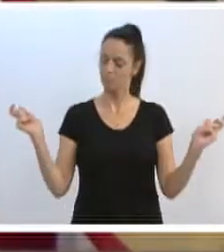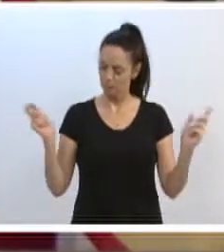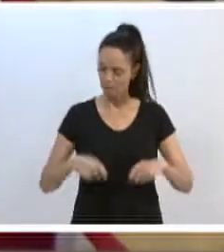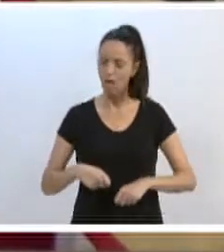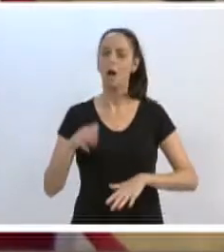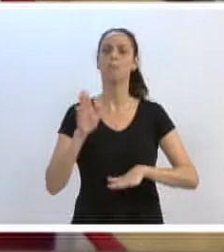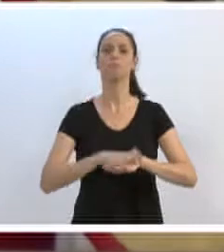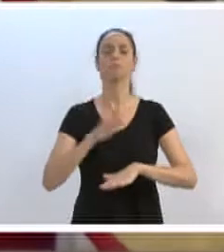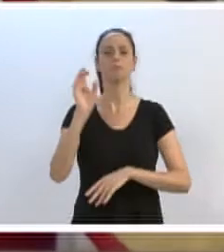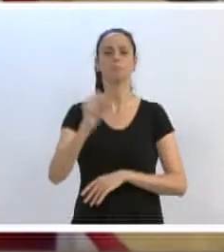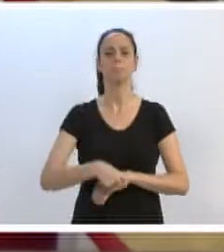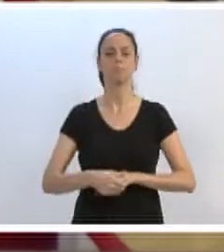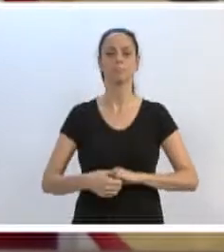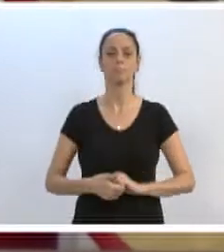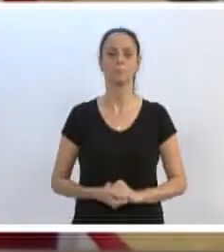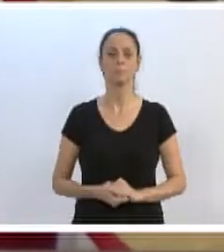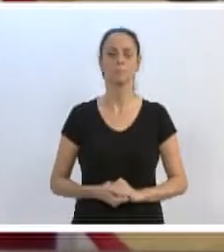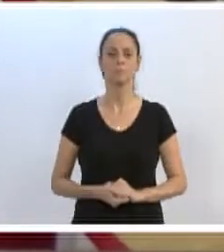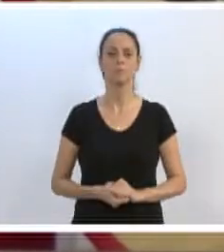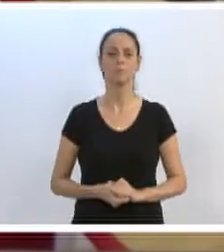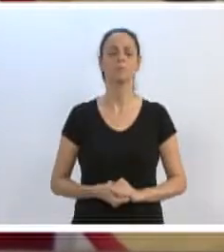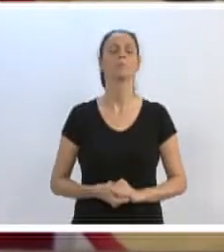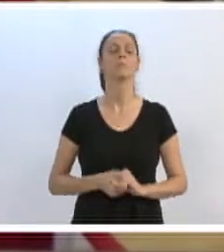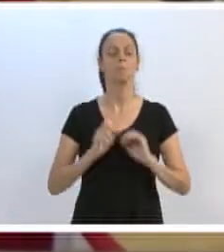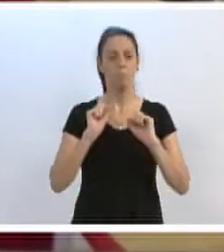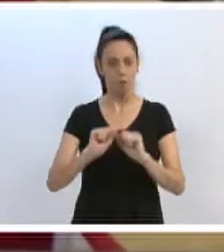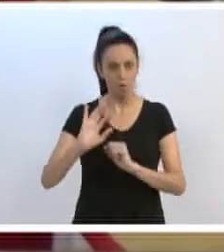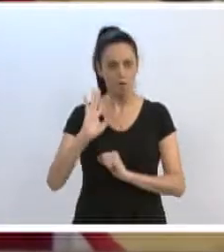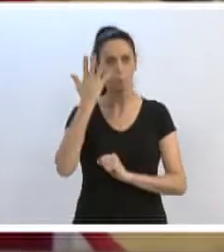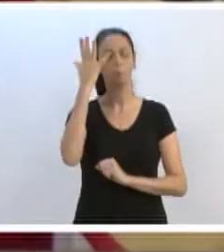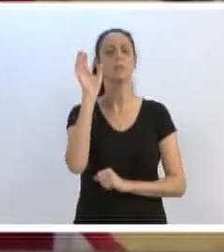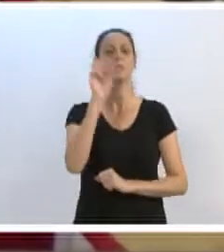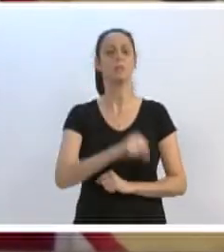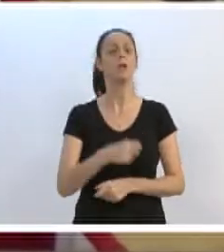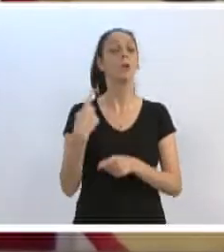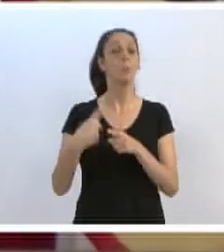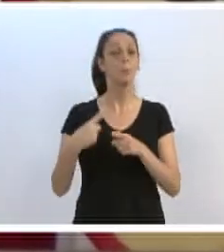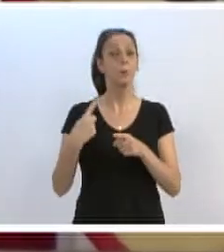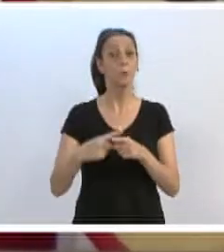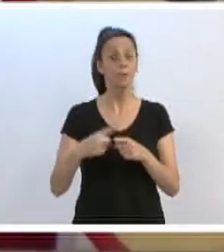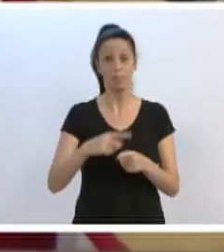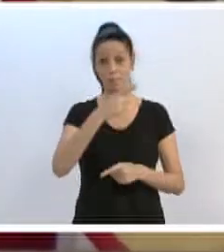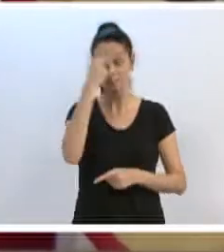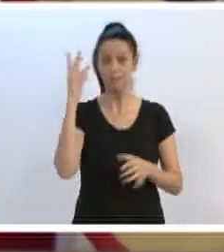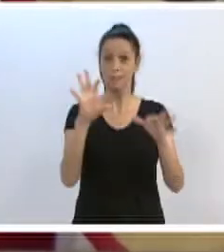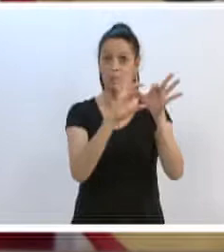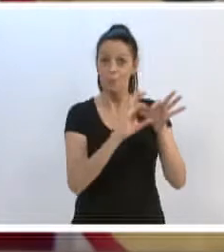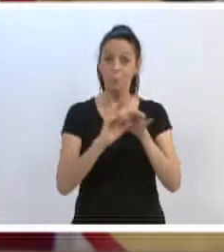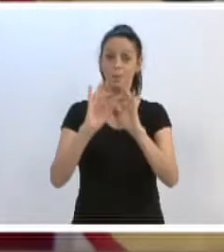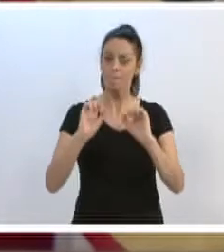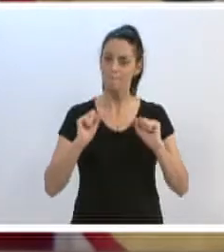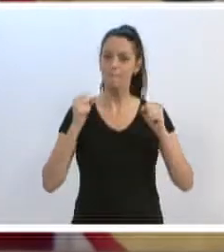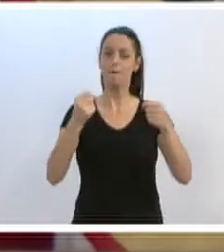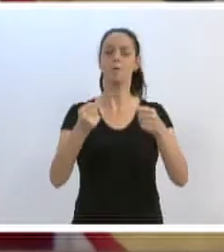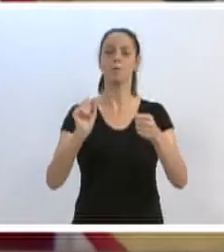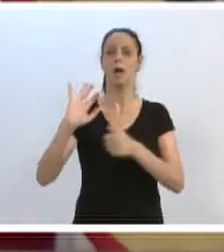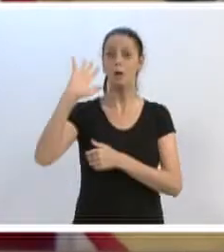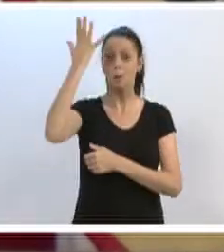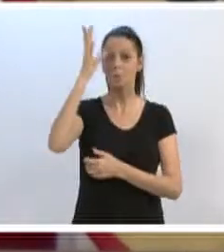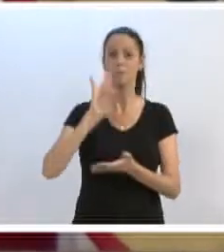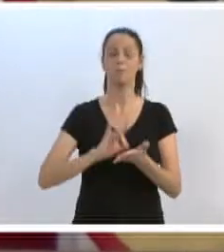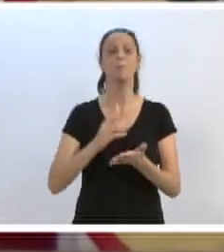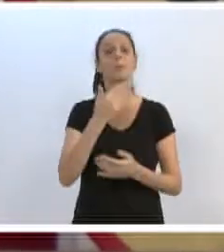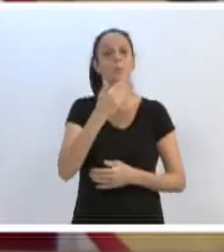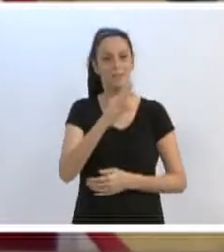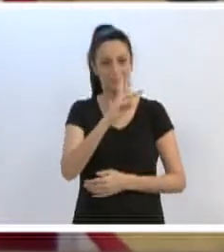feito. As coisas na comunidade podem acontecer sim, com a união e a força de vontade as coisas acontecem. Gostaria que tiveram mostrasse um videozinho